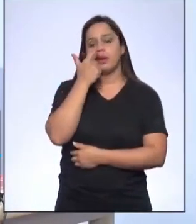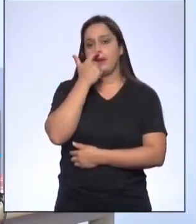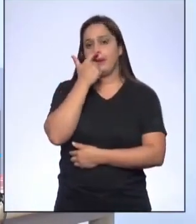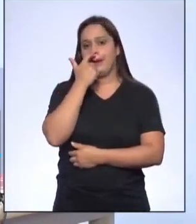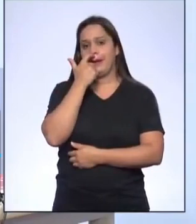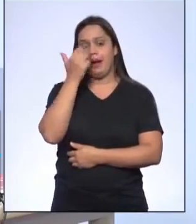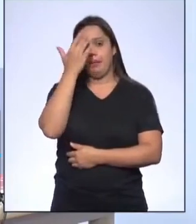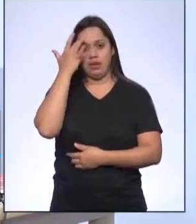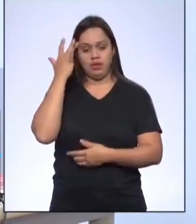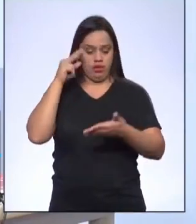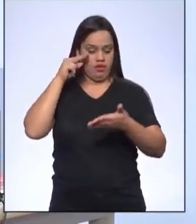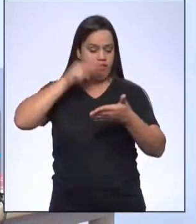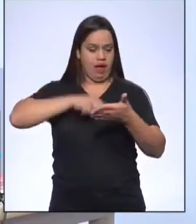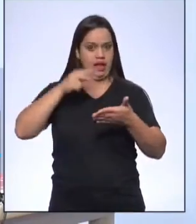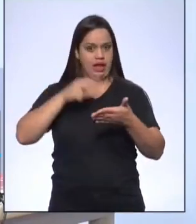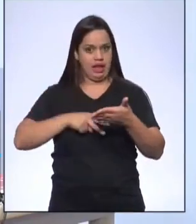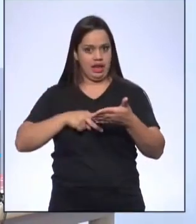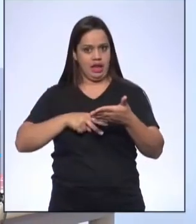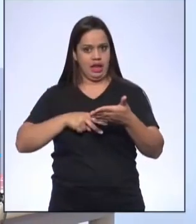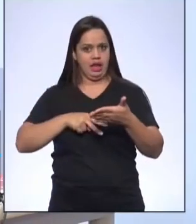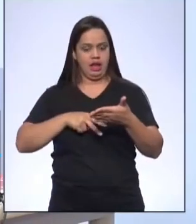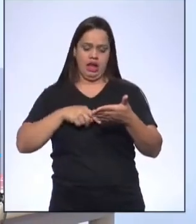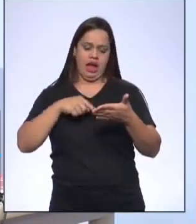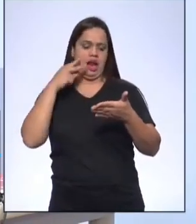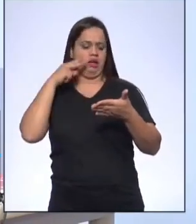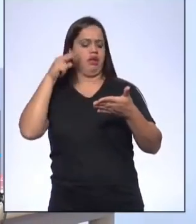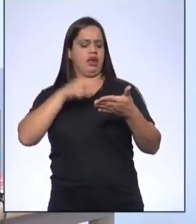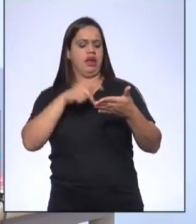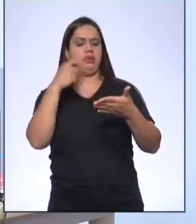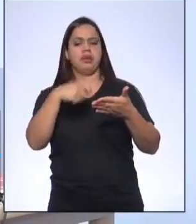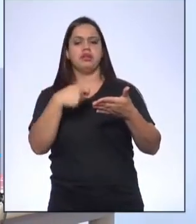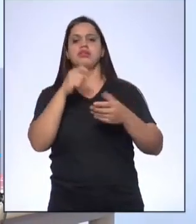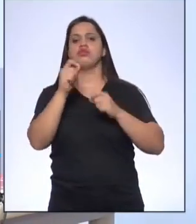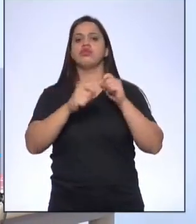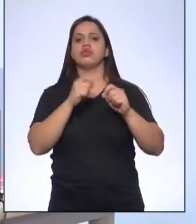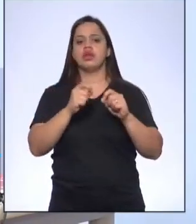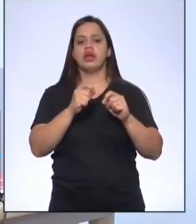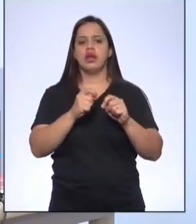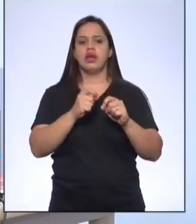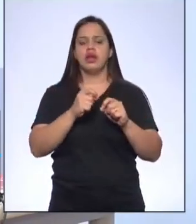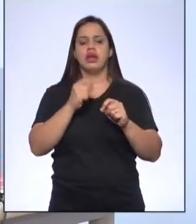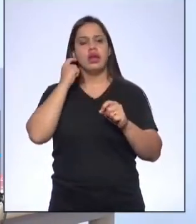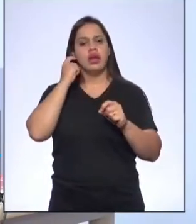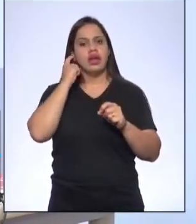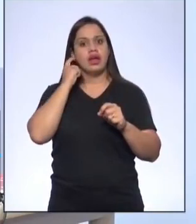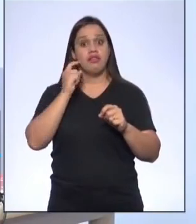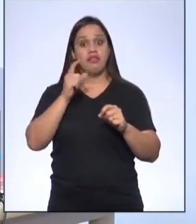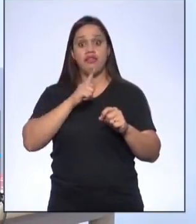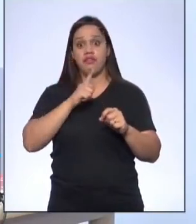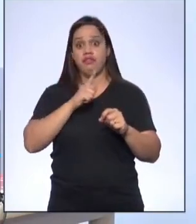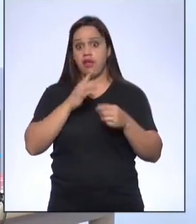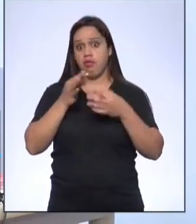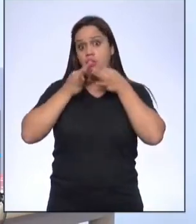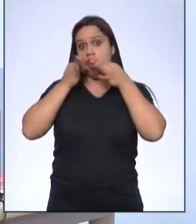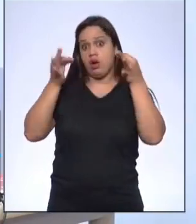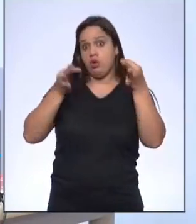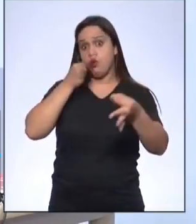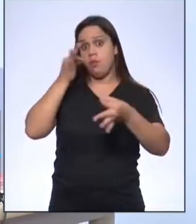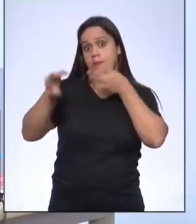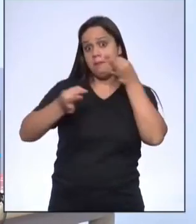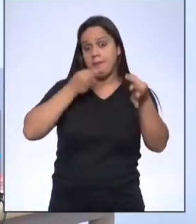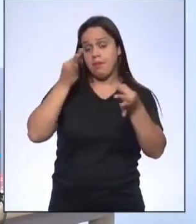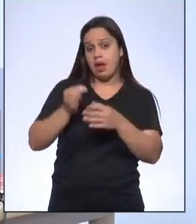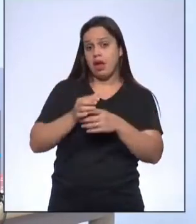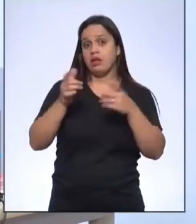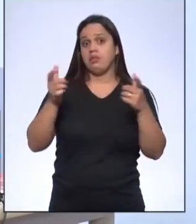vai ler e receber esse texto tem que encontrar mesmo uma coisa melhor, mais aprimorada, mais bonita, ainda mais